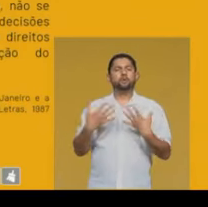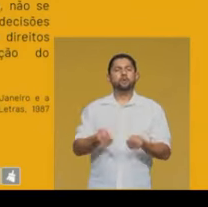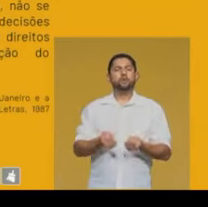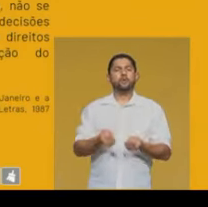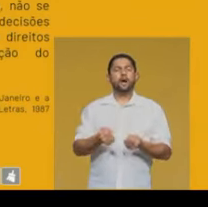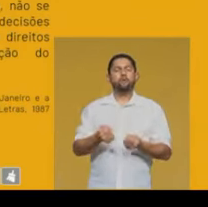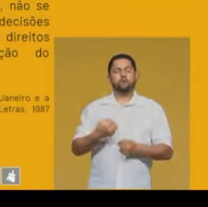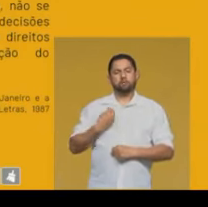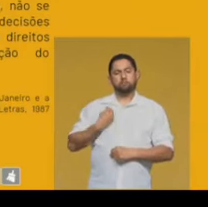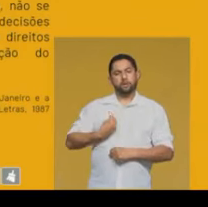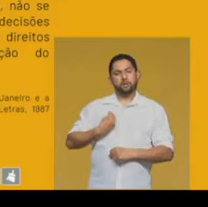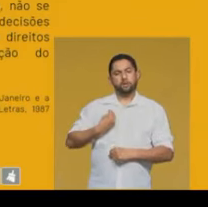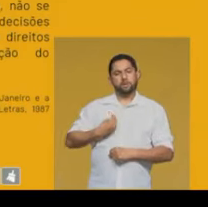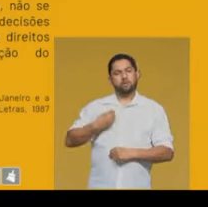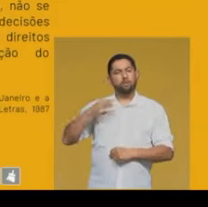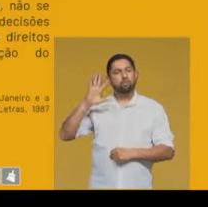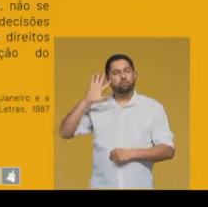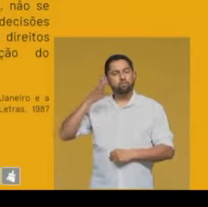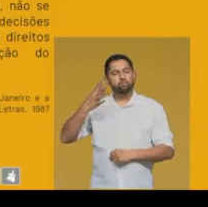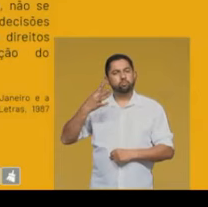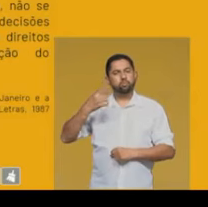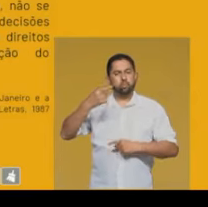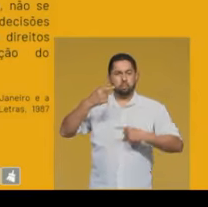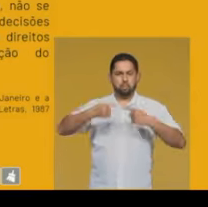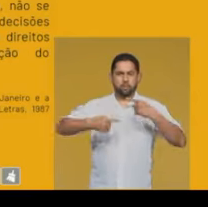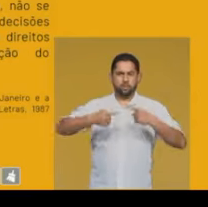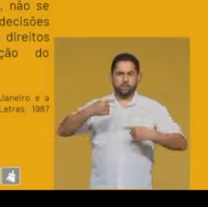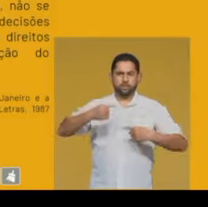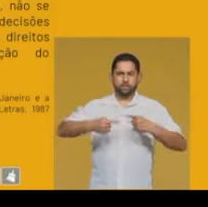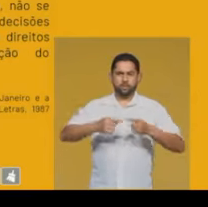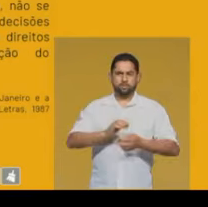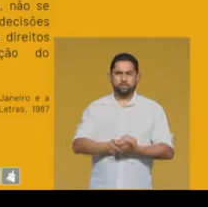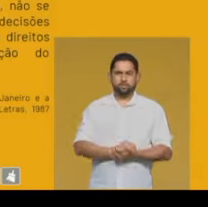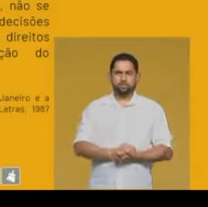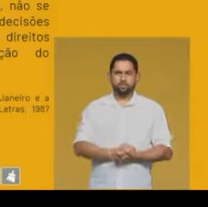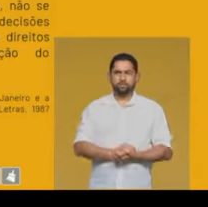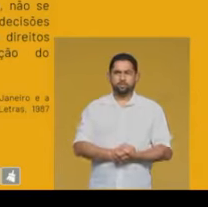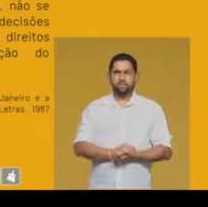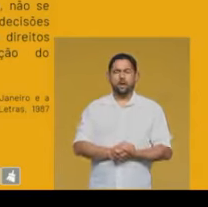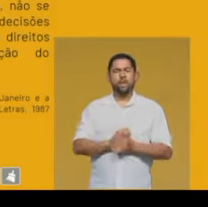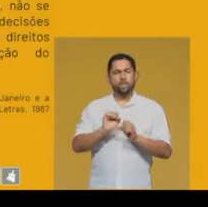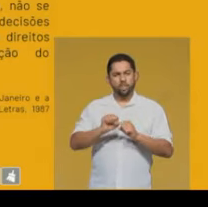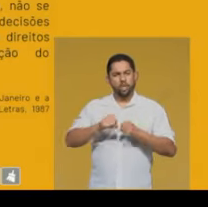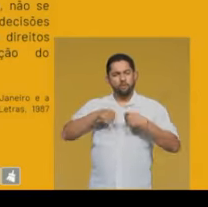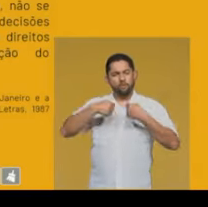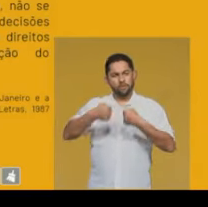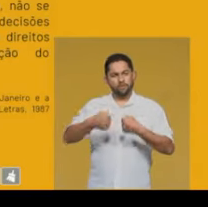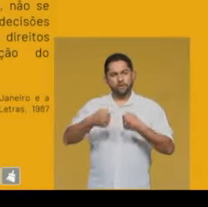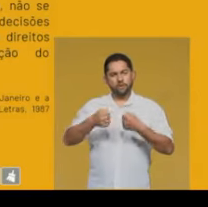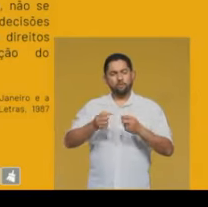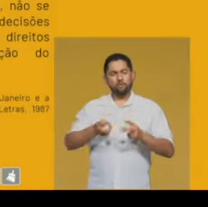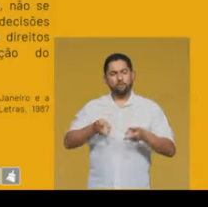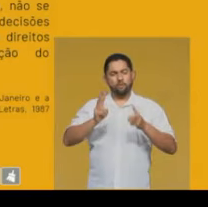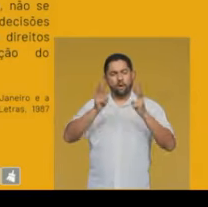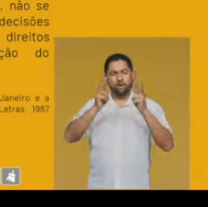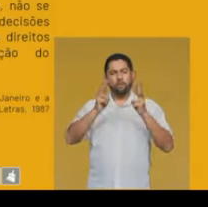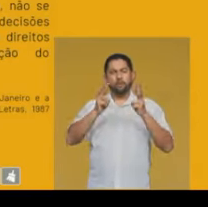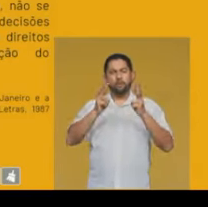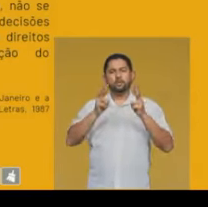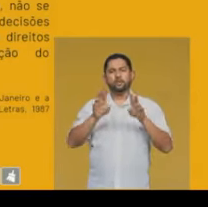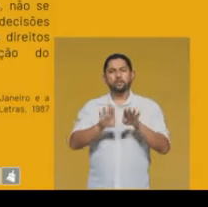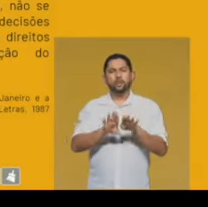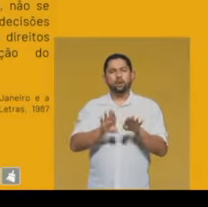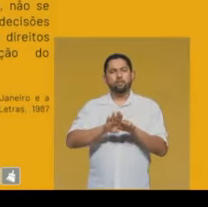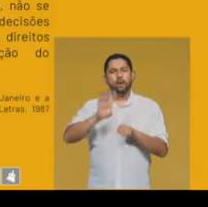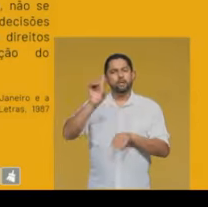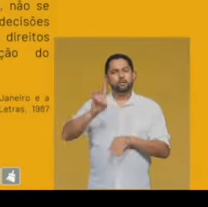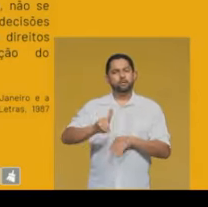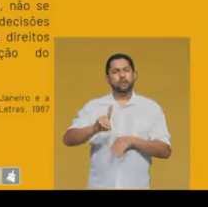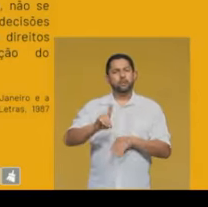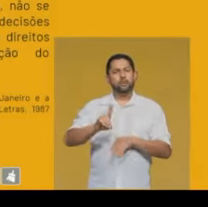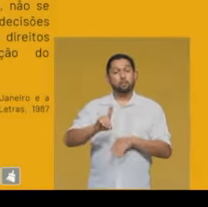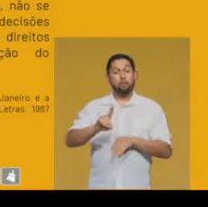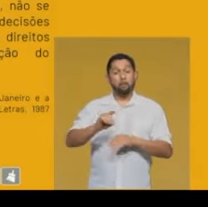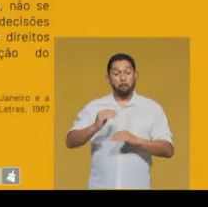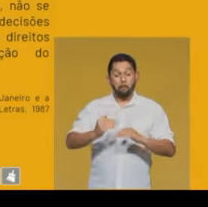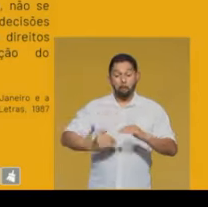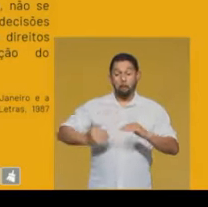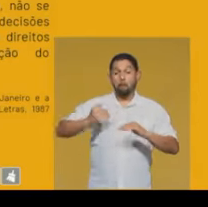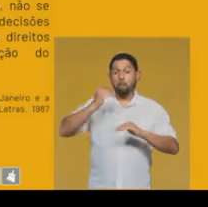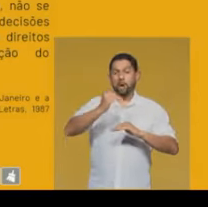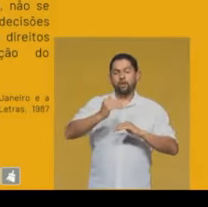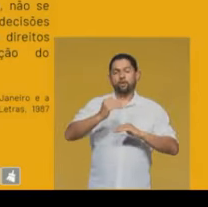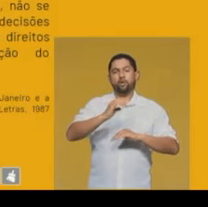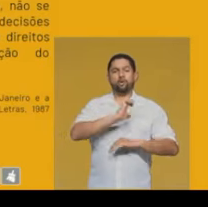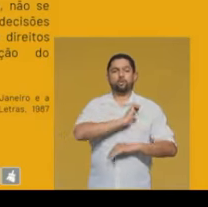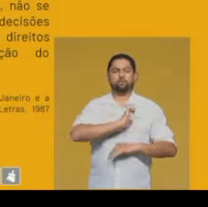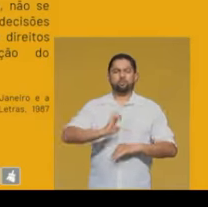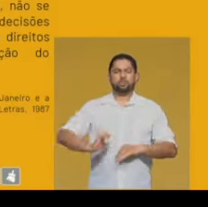nas decisões políticas. Defendiam-se valores e direitos considerados acima da intervenção do Estado. Repare